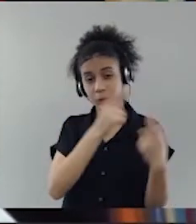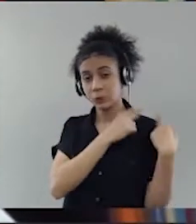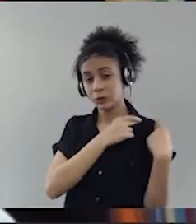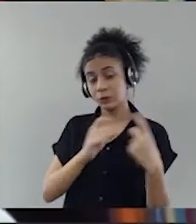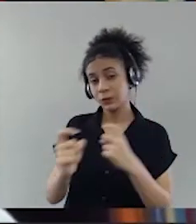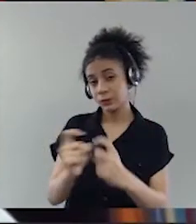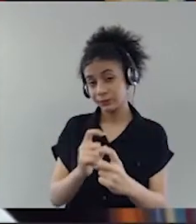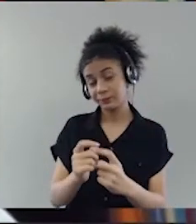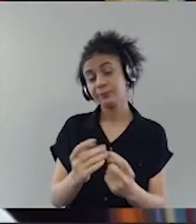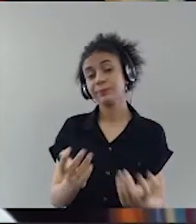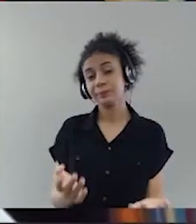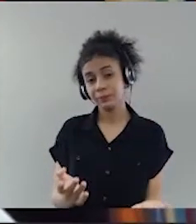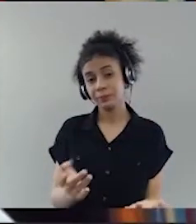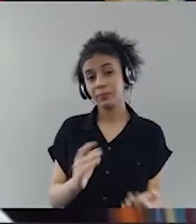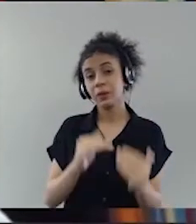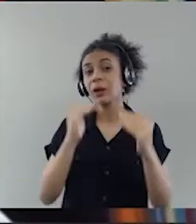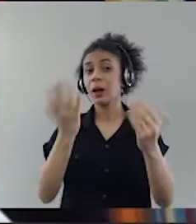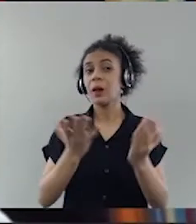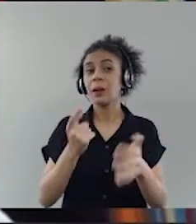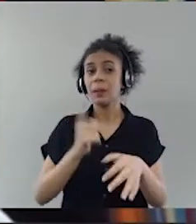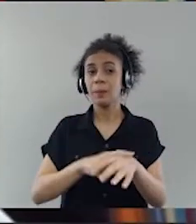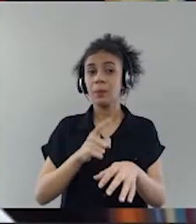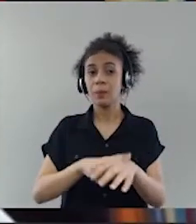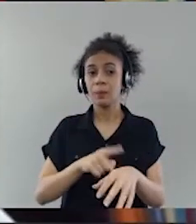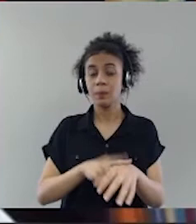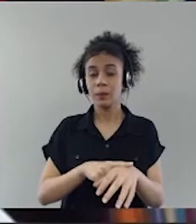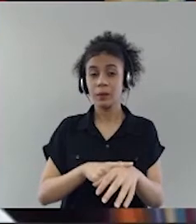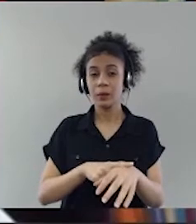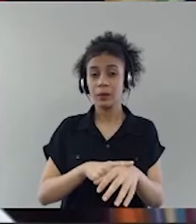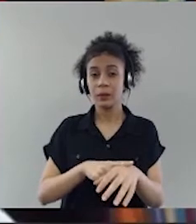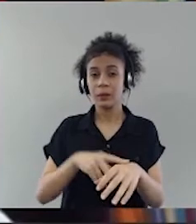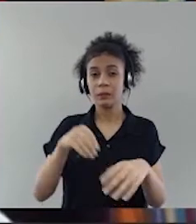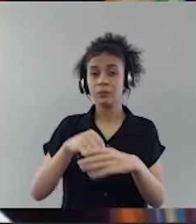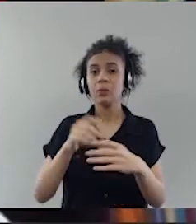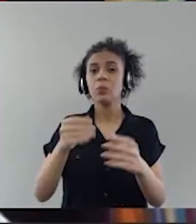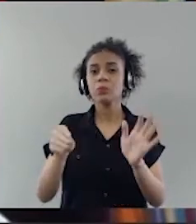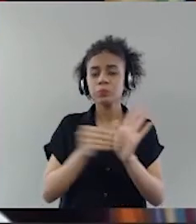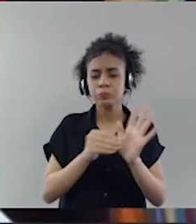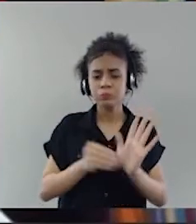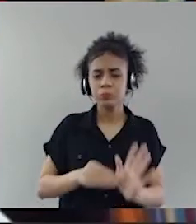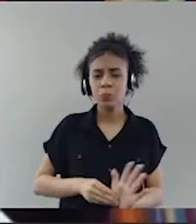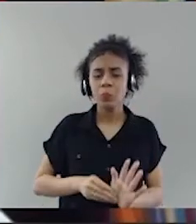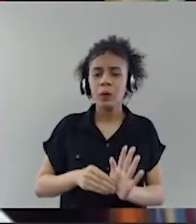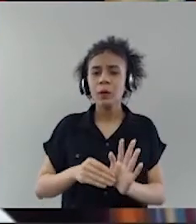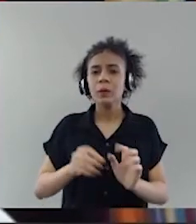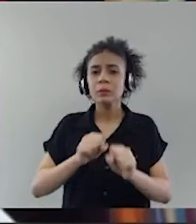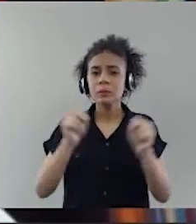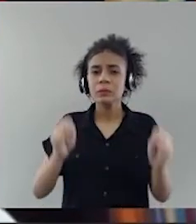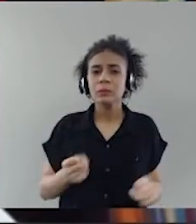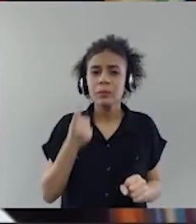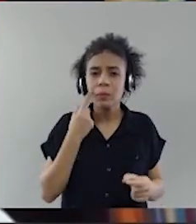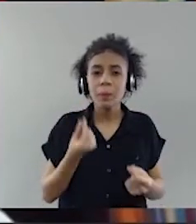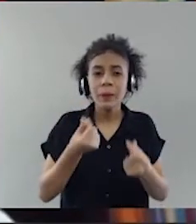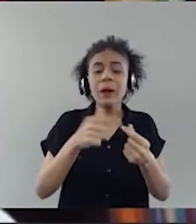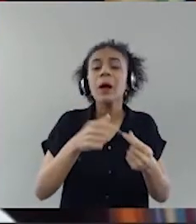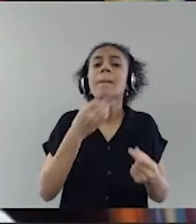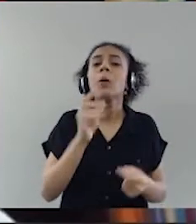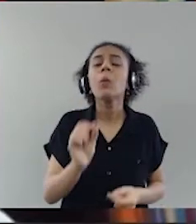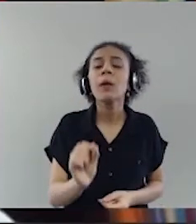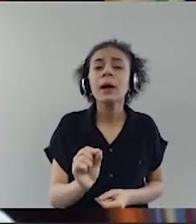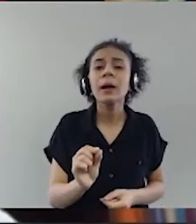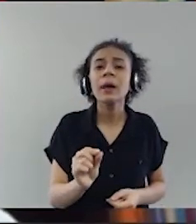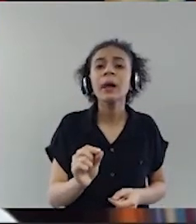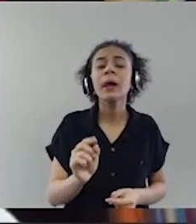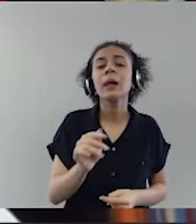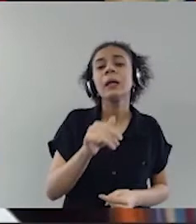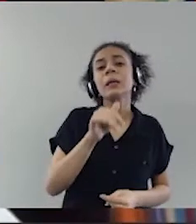Então, o fato é que, sobretudo no momento atual, o sistema de registro de preço aparece como mais uma alternativa para objetos que